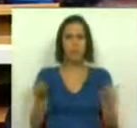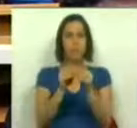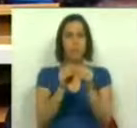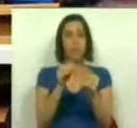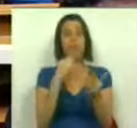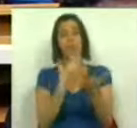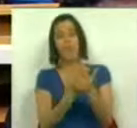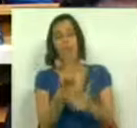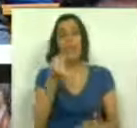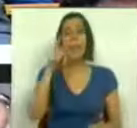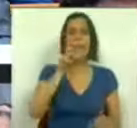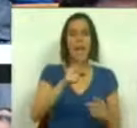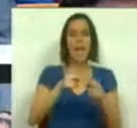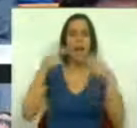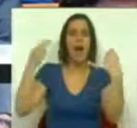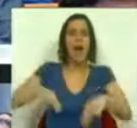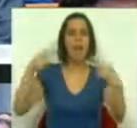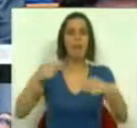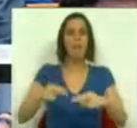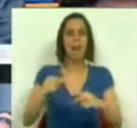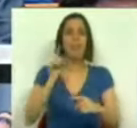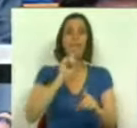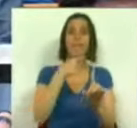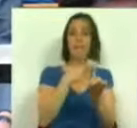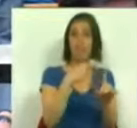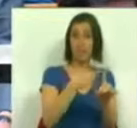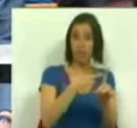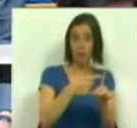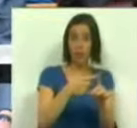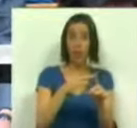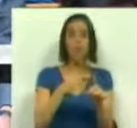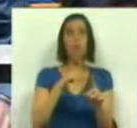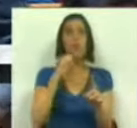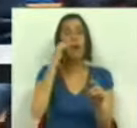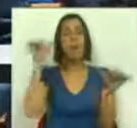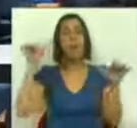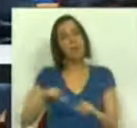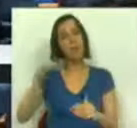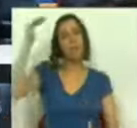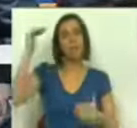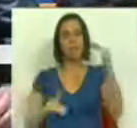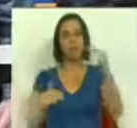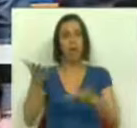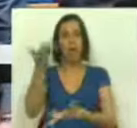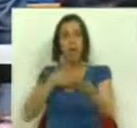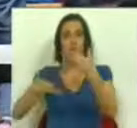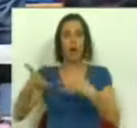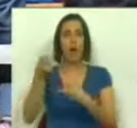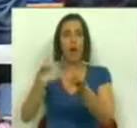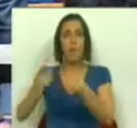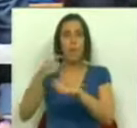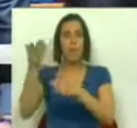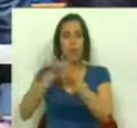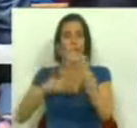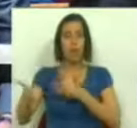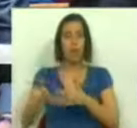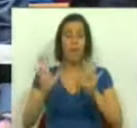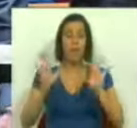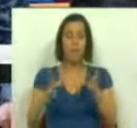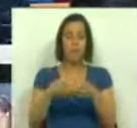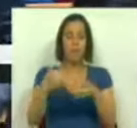pautas aduaneiras e taxas alfandegárias muito vantajosas que agravam os desequilíbrios nas trocas comerciais.